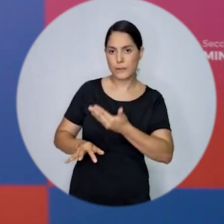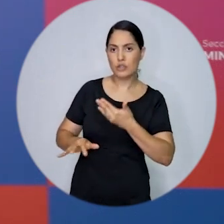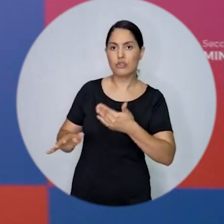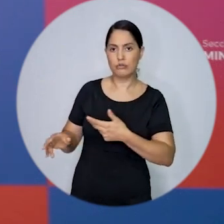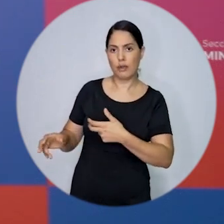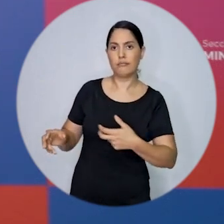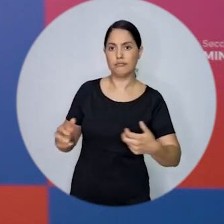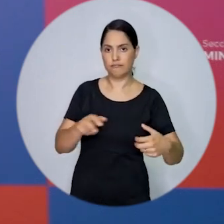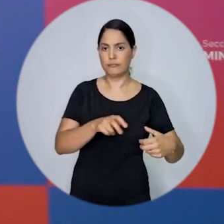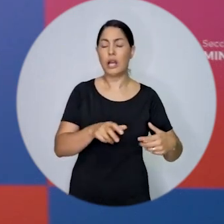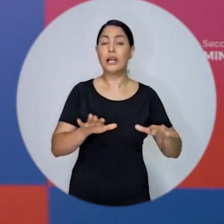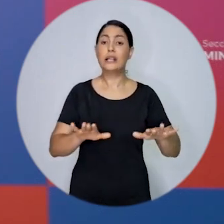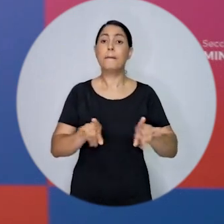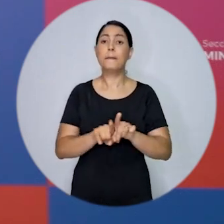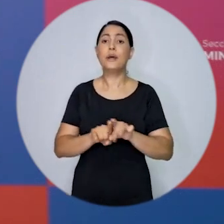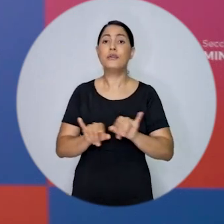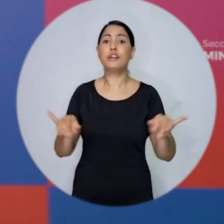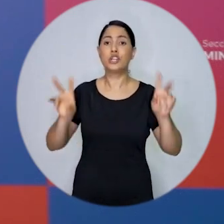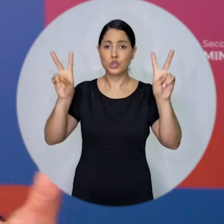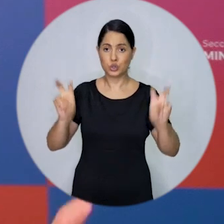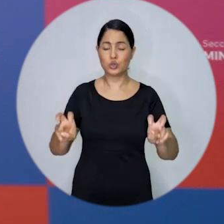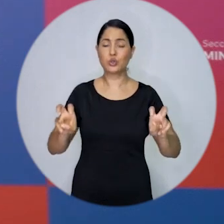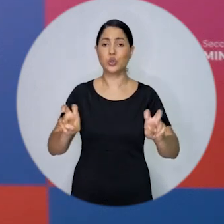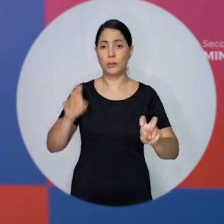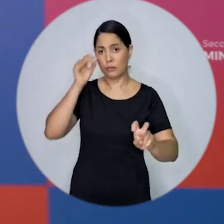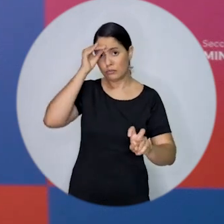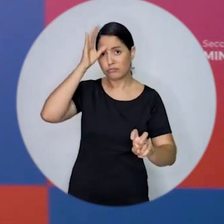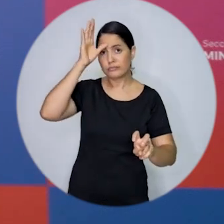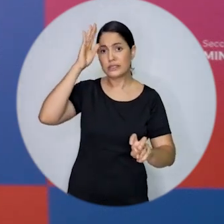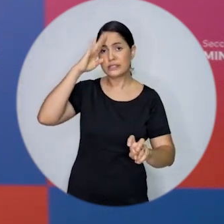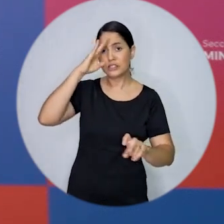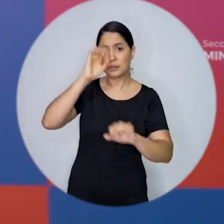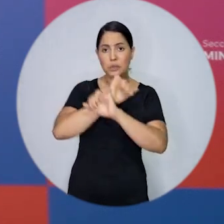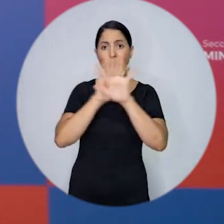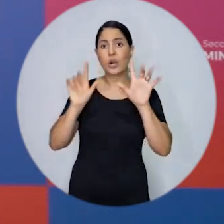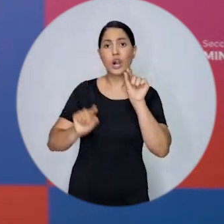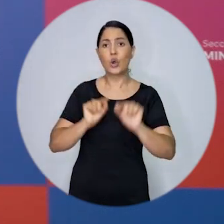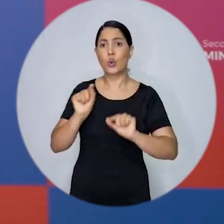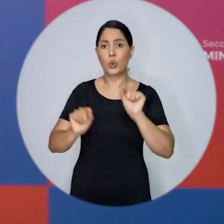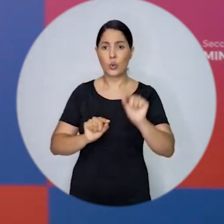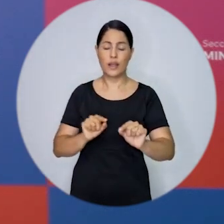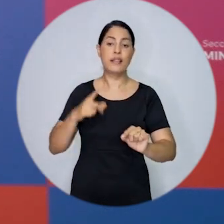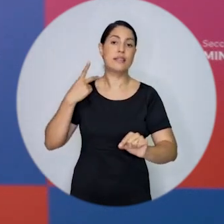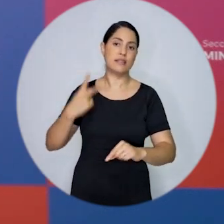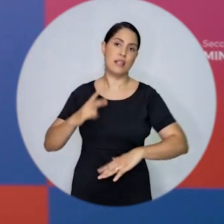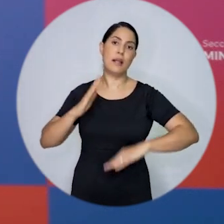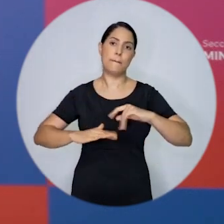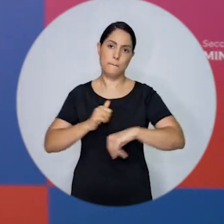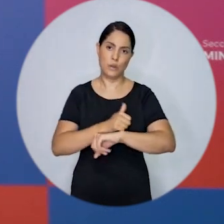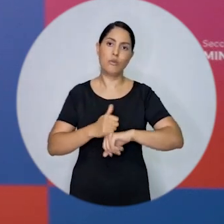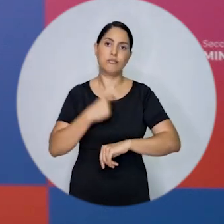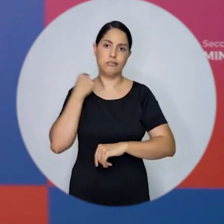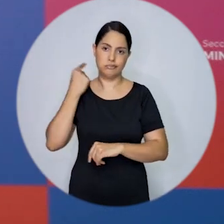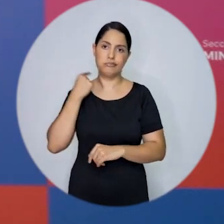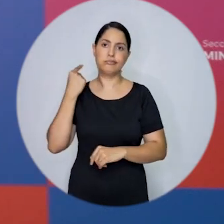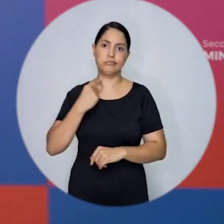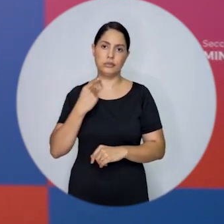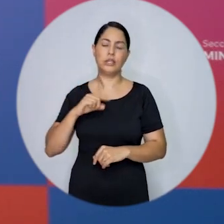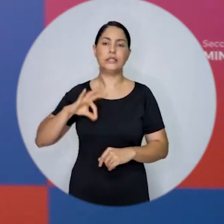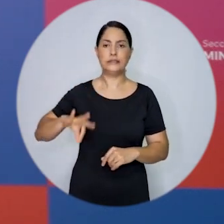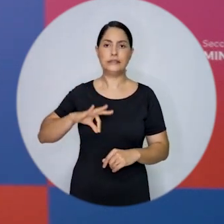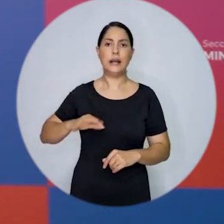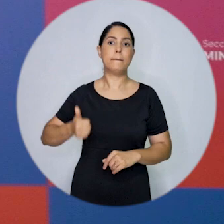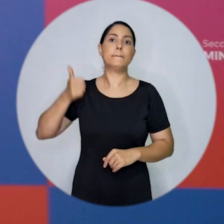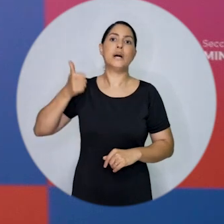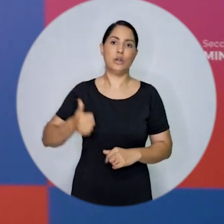brasileiros, para que eles tenham condições de, com esse conhecimento, promover melhor a sua atividade e, com isso,